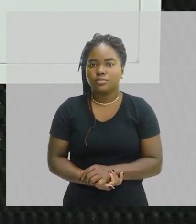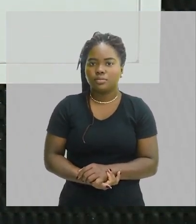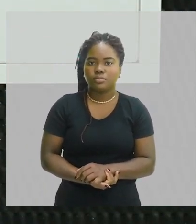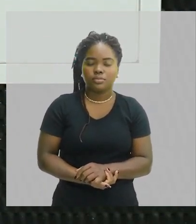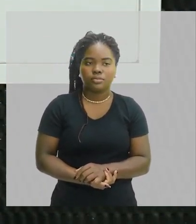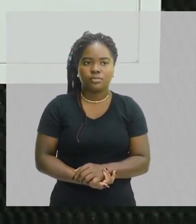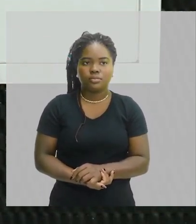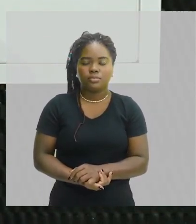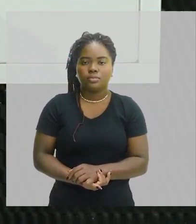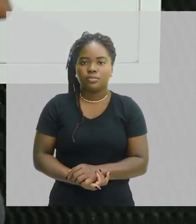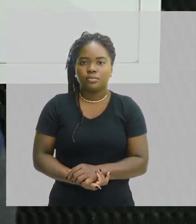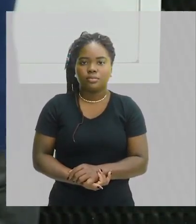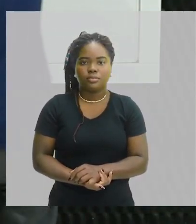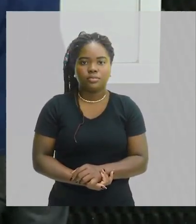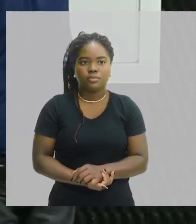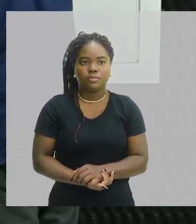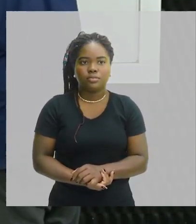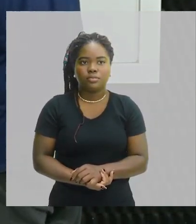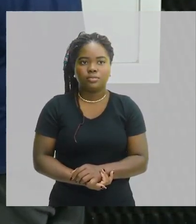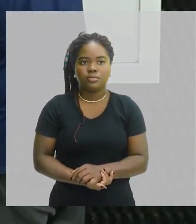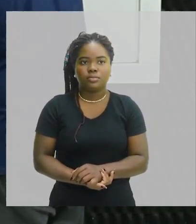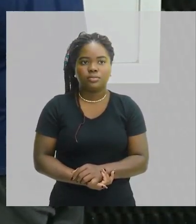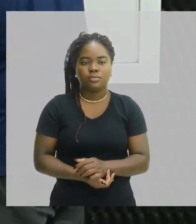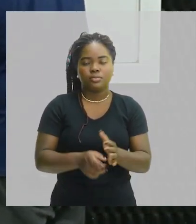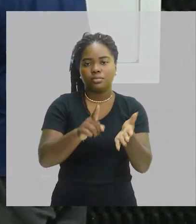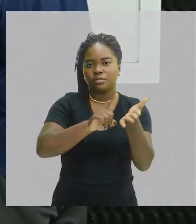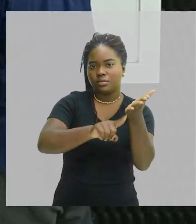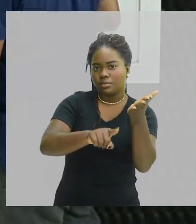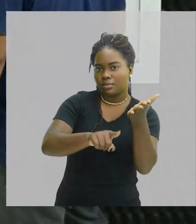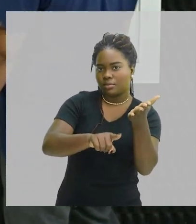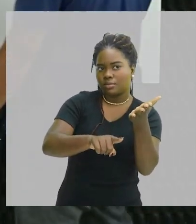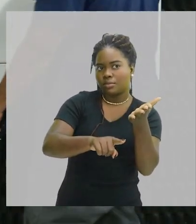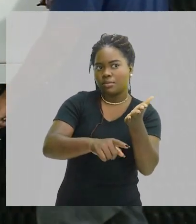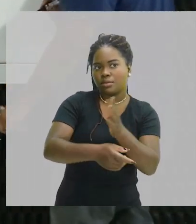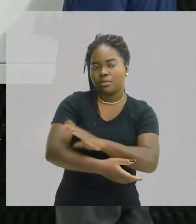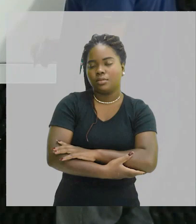ok? Quer dizer, aqui é menos, viu? É menos, ó,